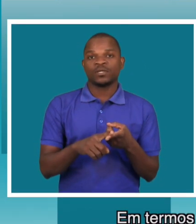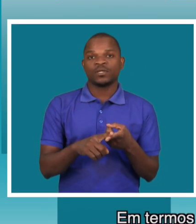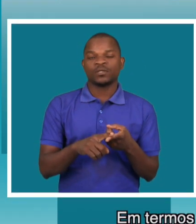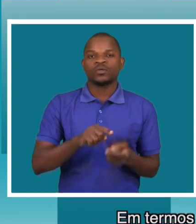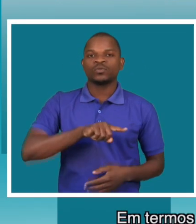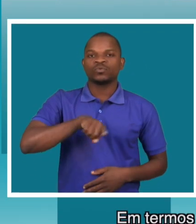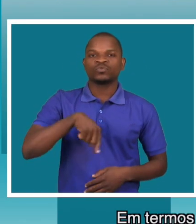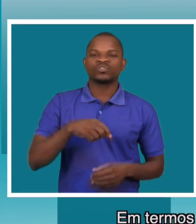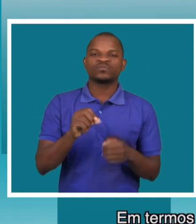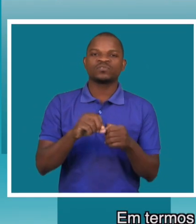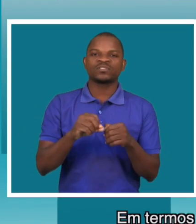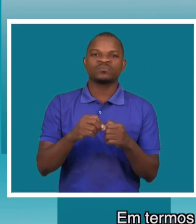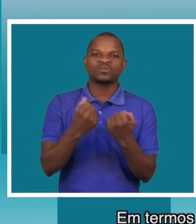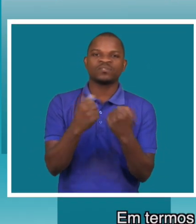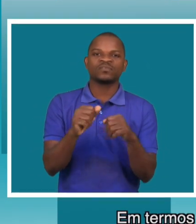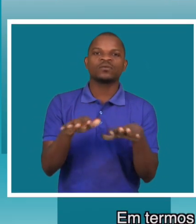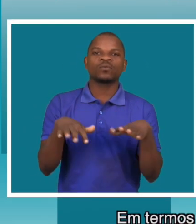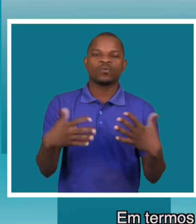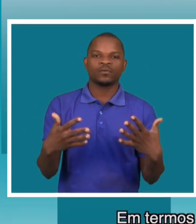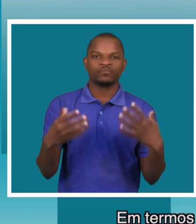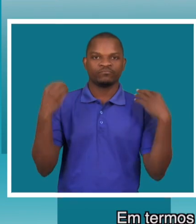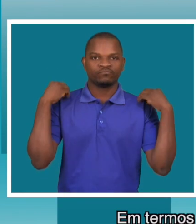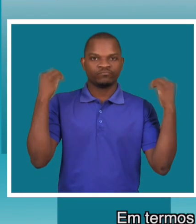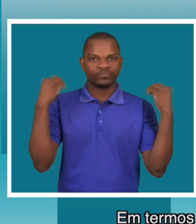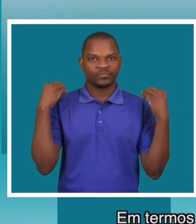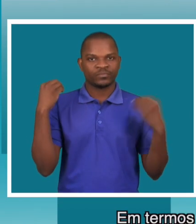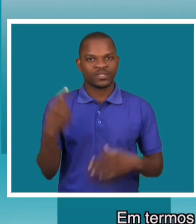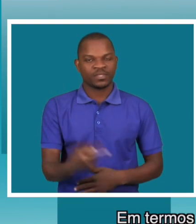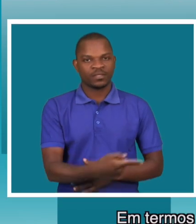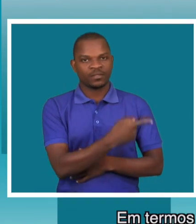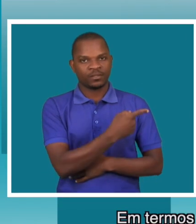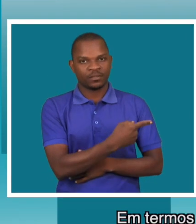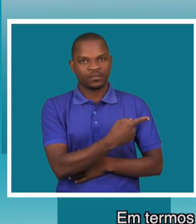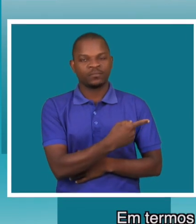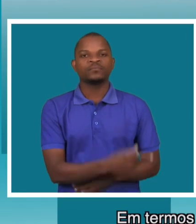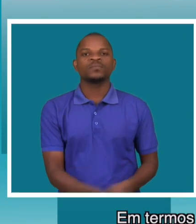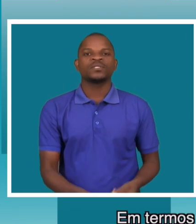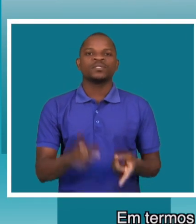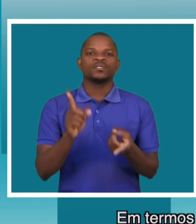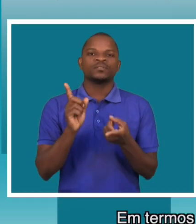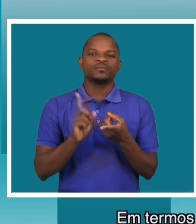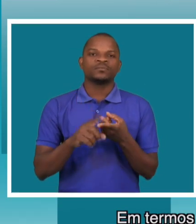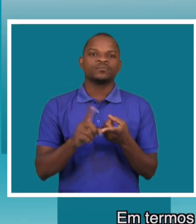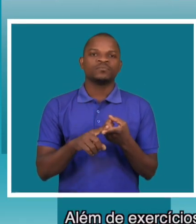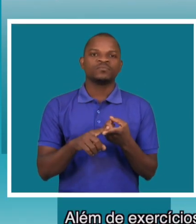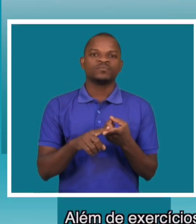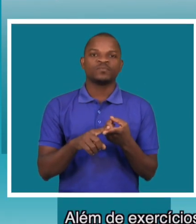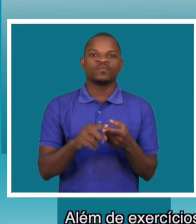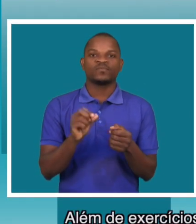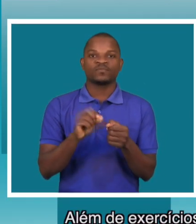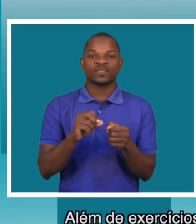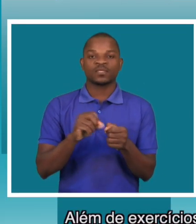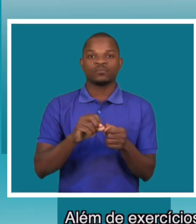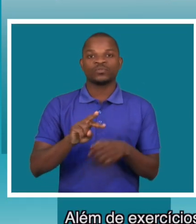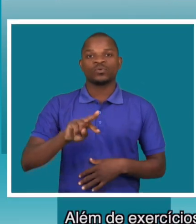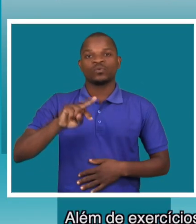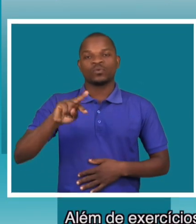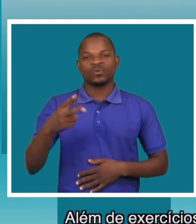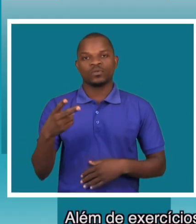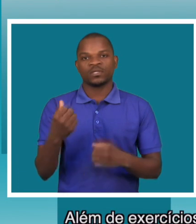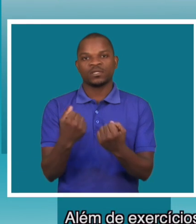atividades, nós temos exercício físico, conforme podem presenciar aqui ao lado, o colega a fazer. Para além de